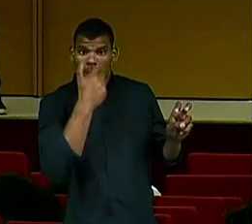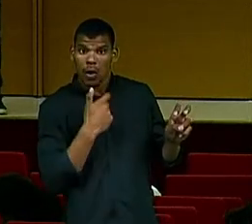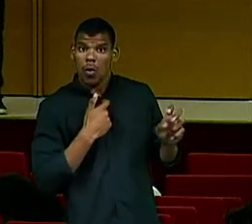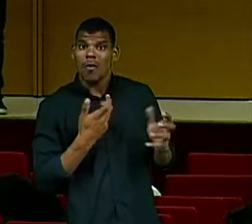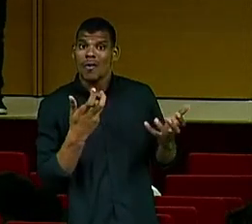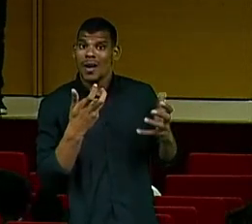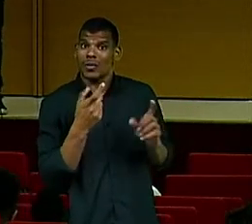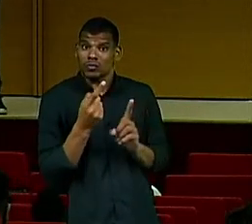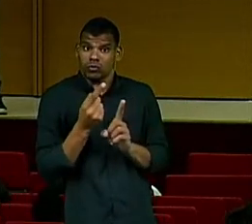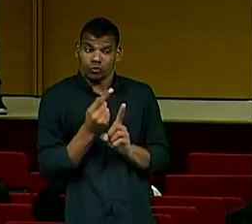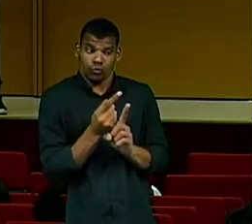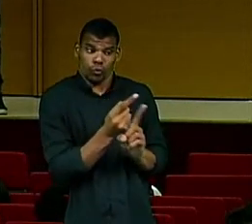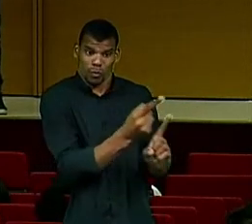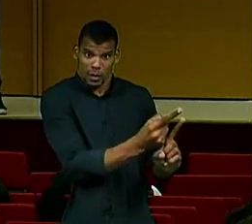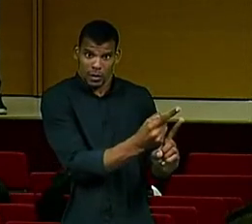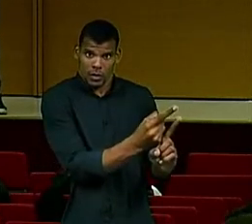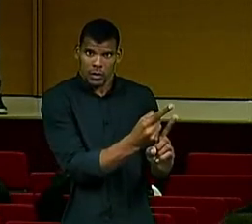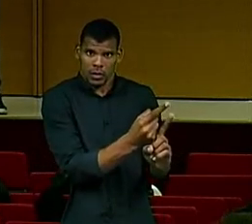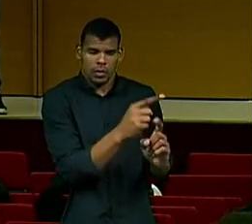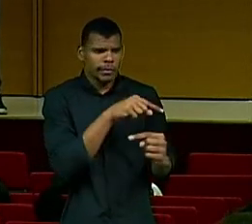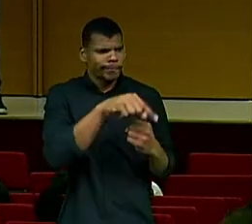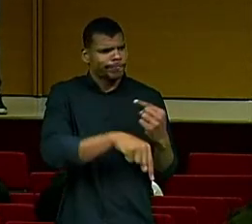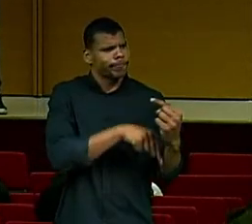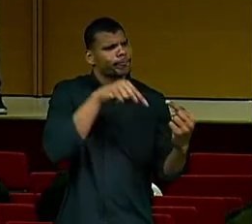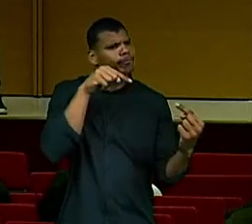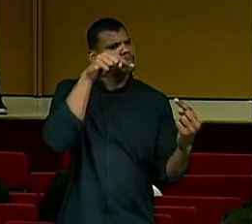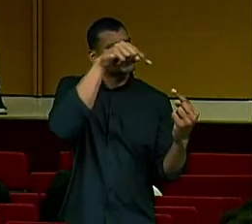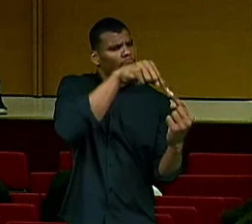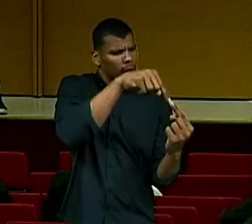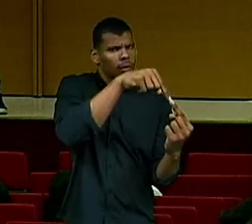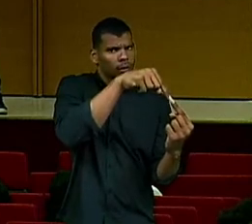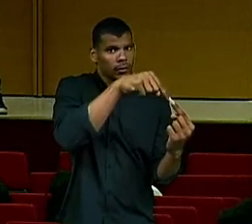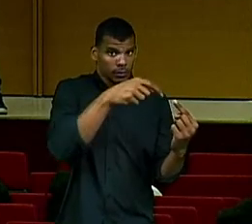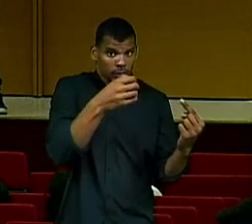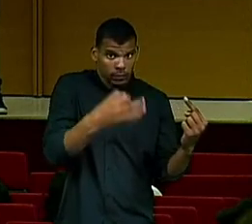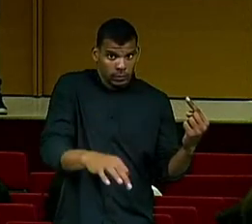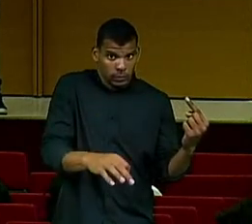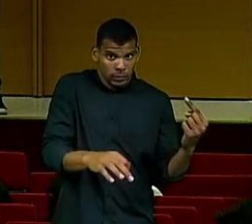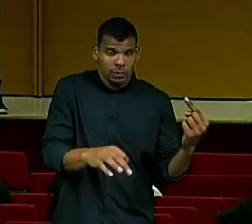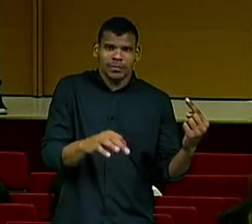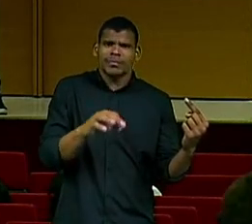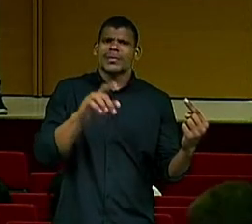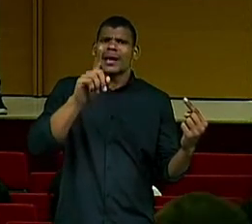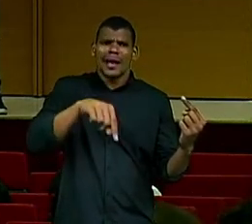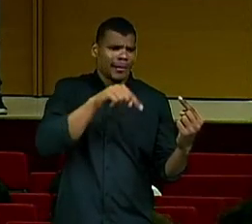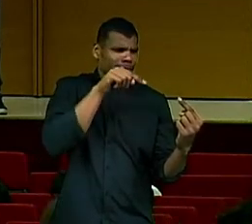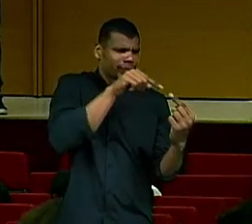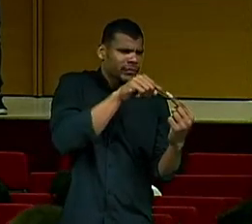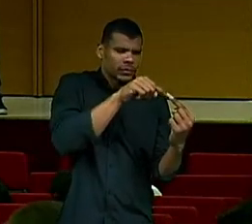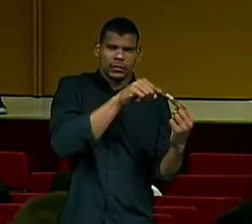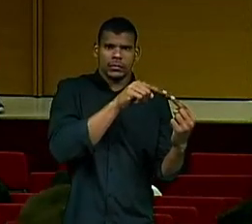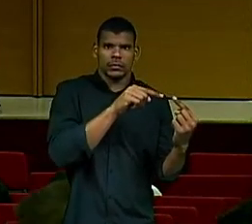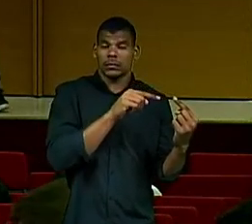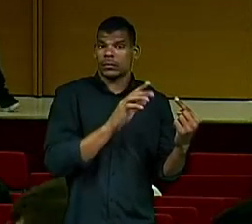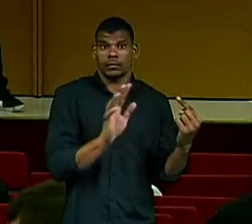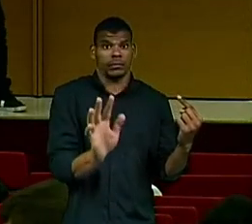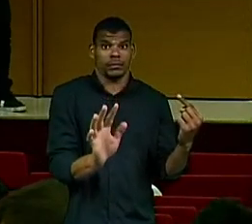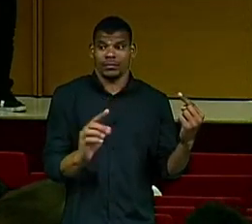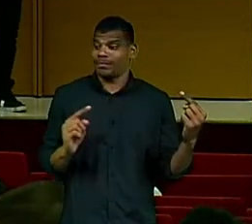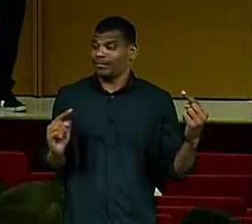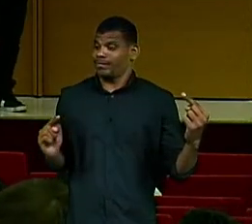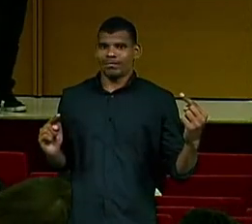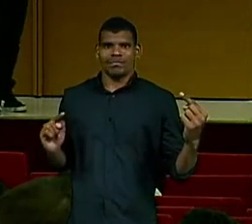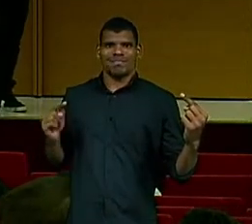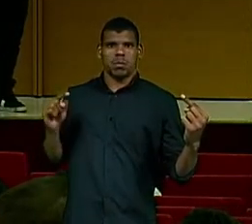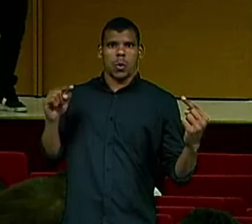alfa Beto de descoberta então nunca vou descoberta ela é individualista Ela depende de